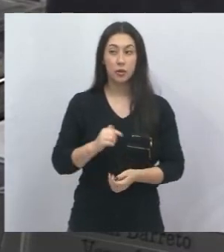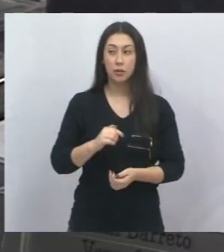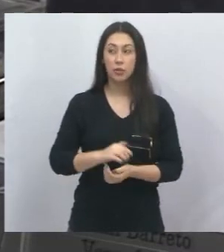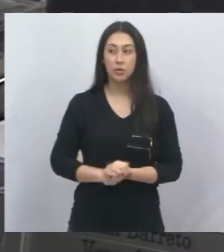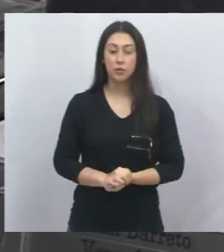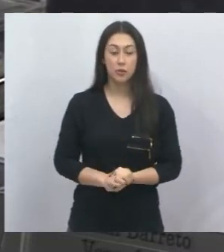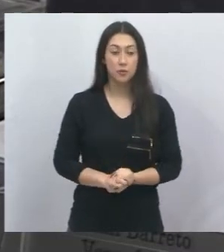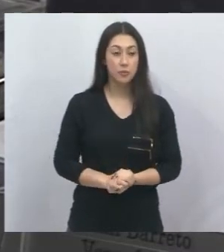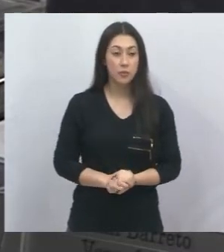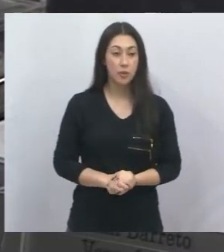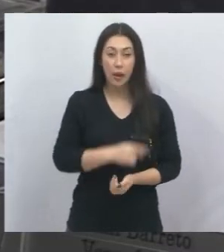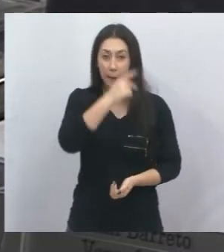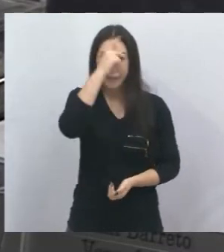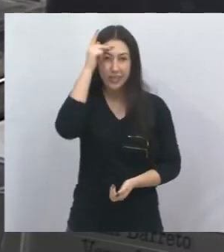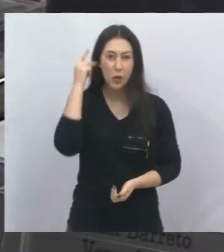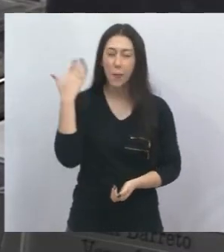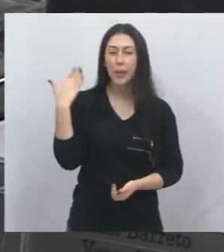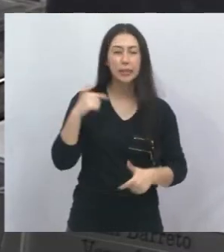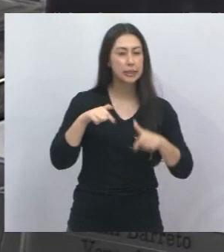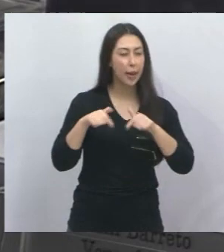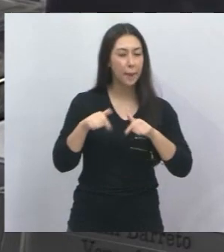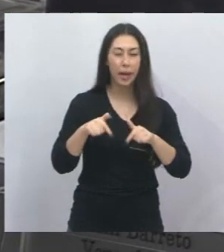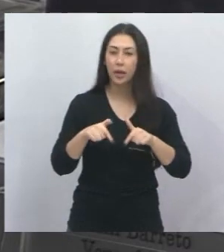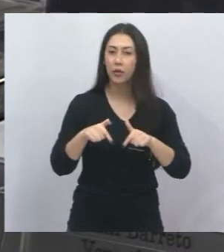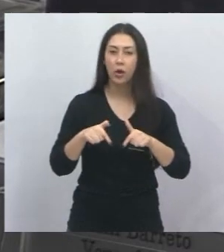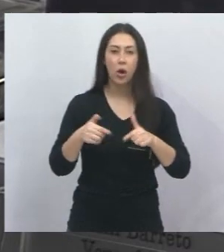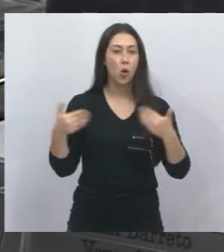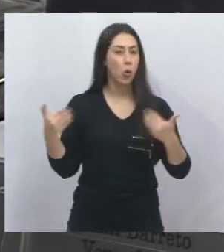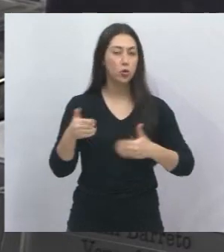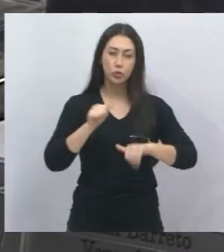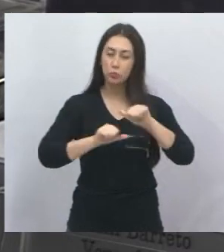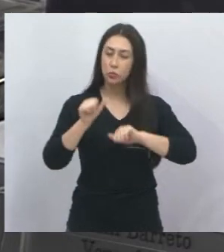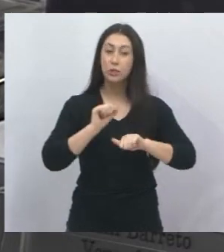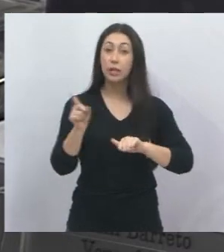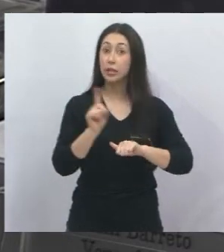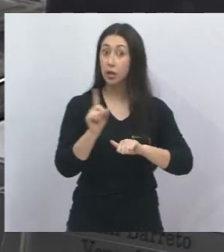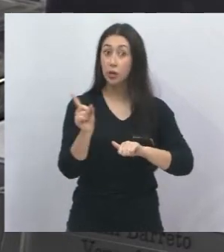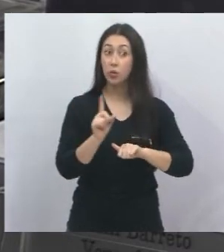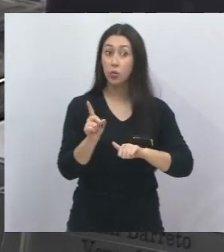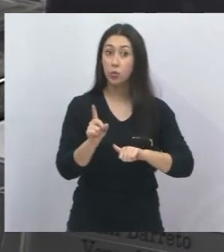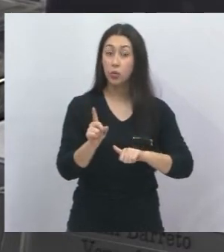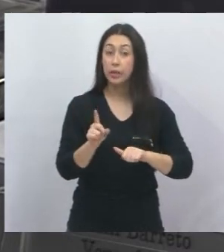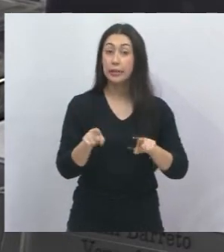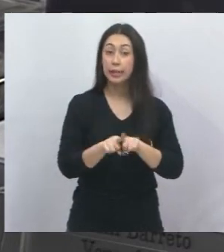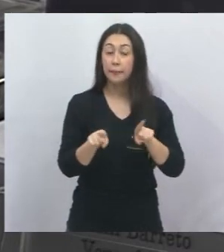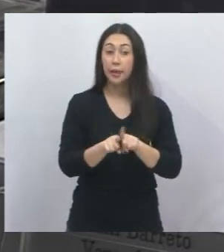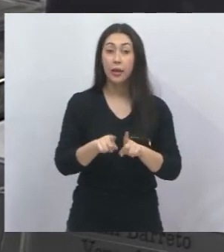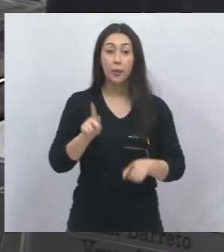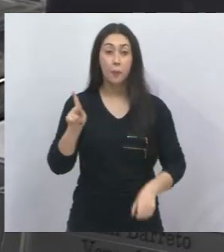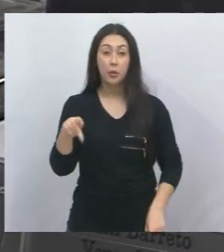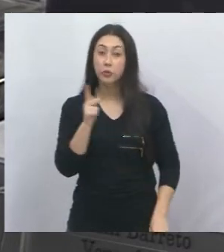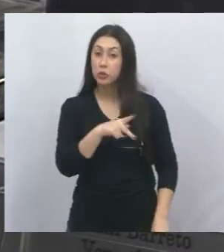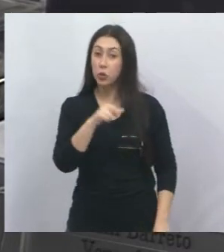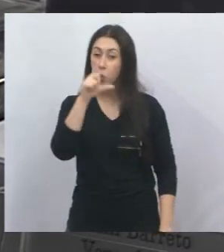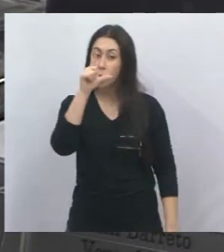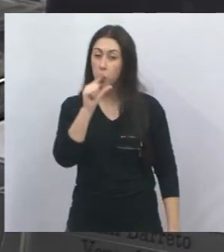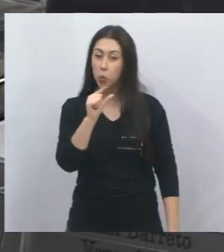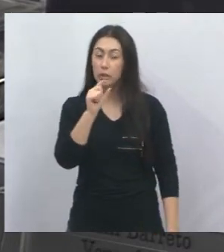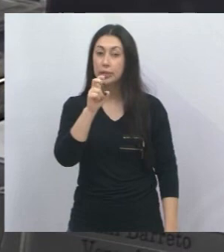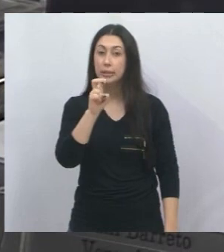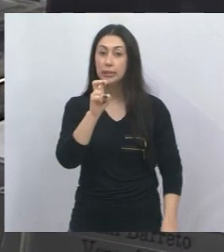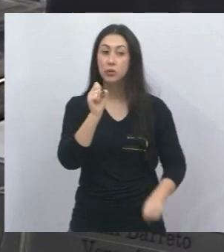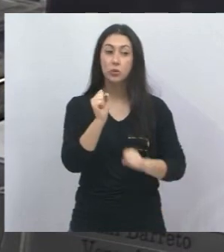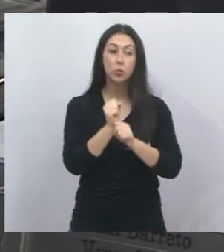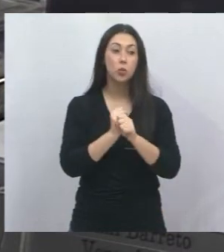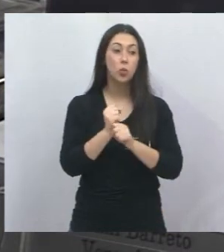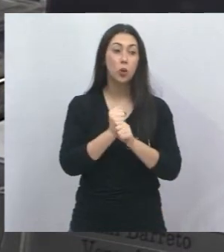impactado com o que nós estamos votando hoje. E os professores têm a dedução de 5 anos de idade para o homem e para a mulher. Então,